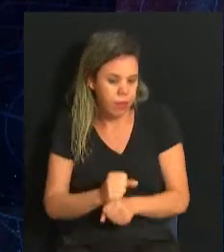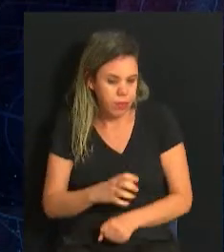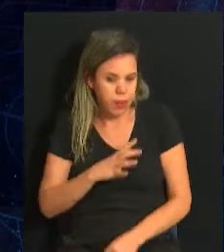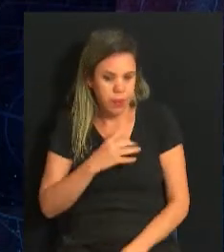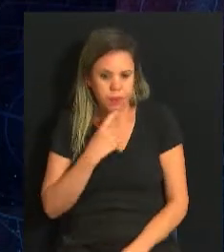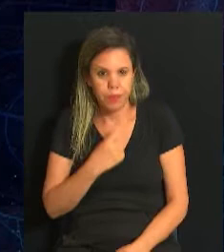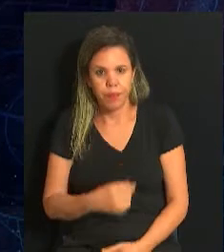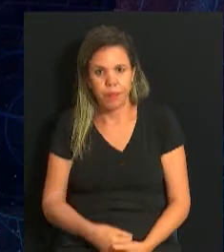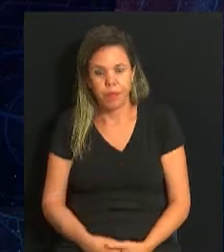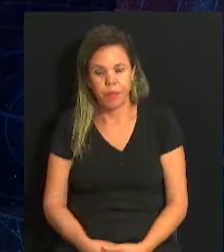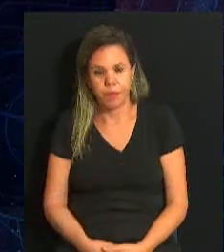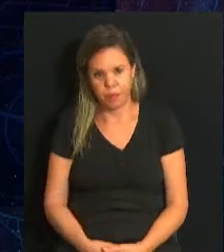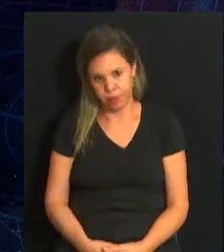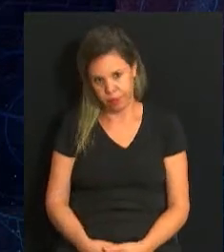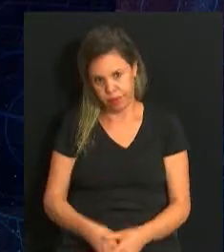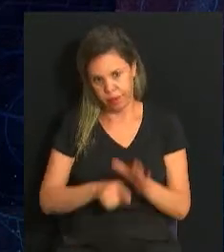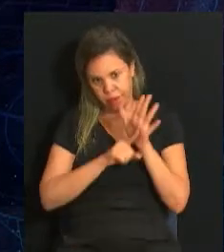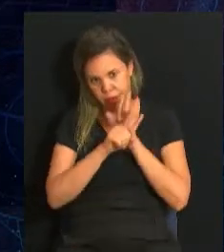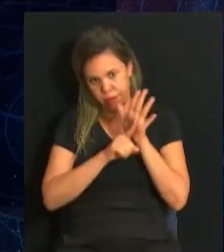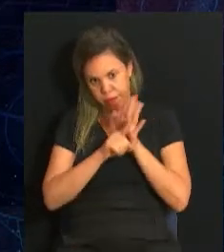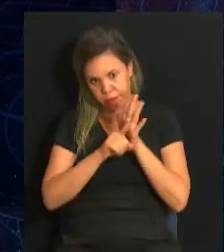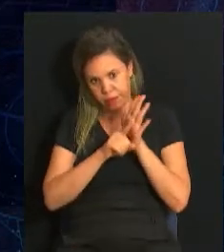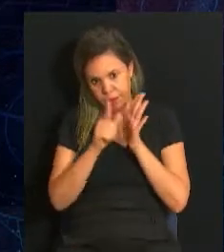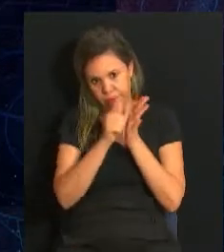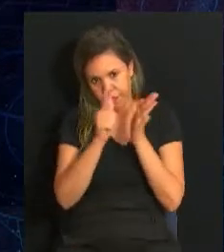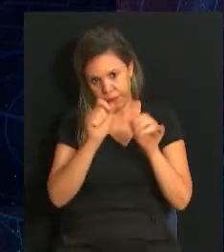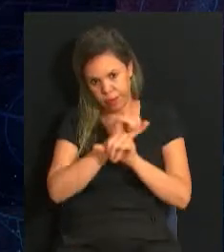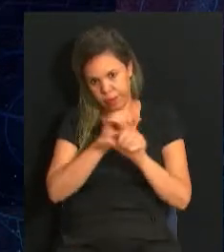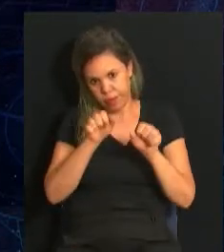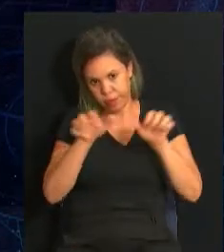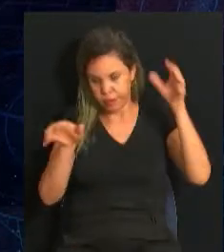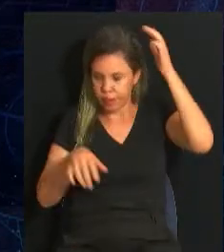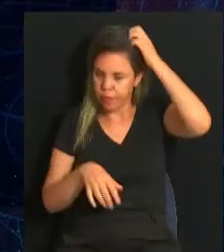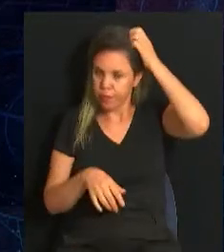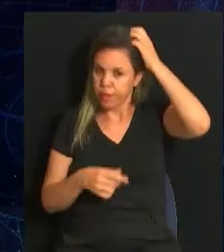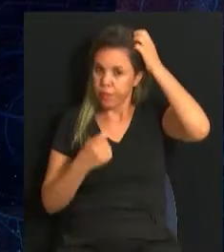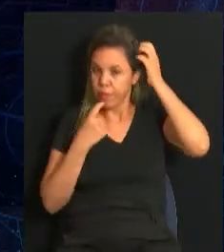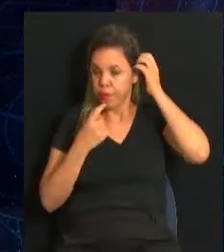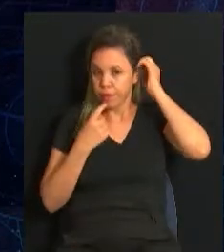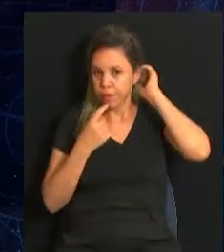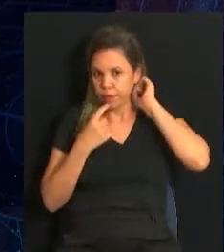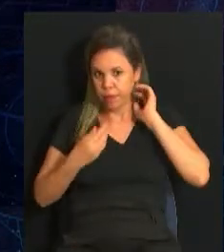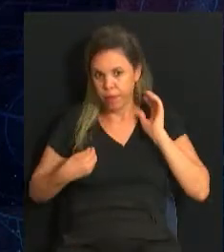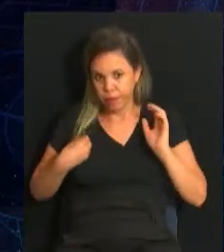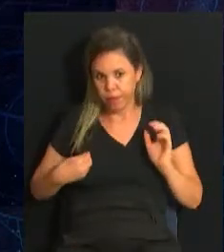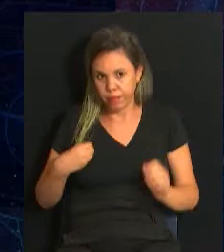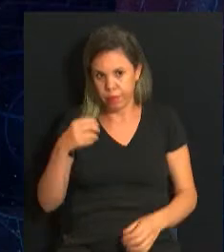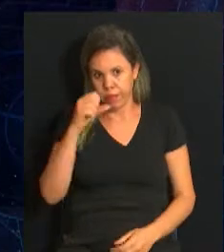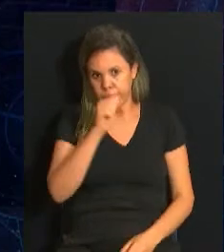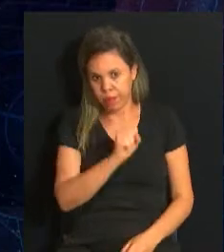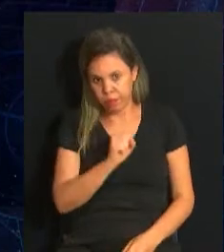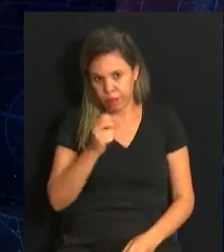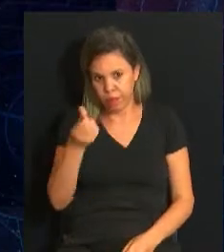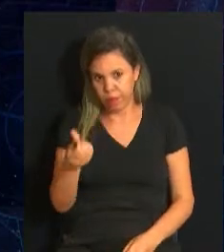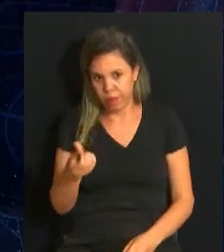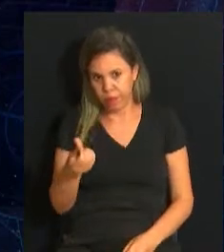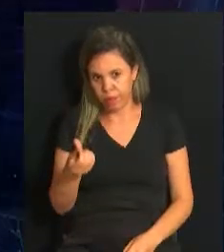cidade de Campinas e segundo dados do boletim epidemiológico Campinas está com